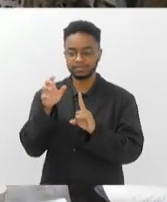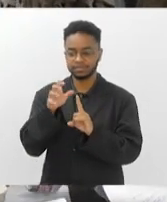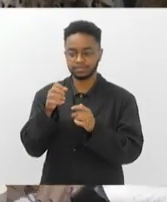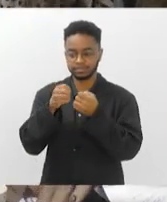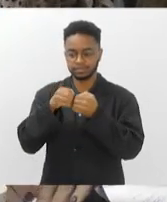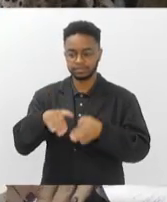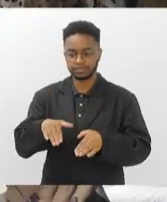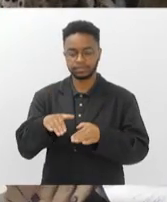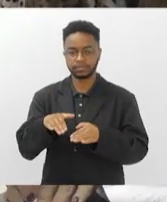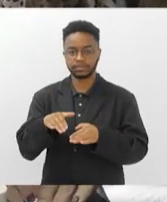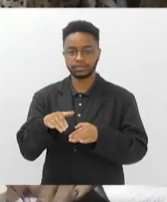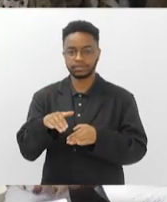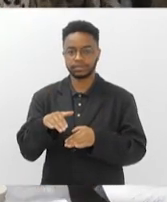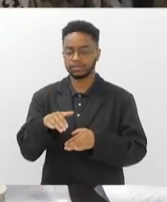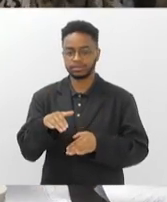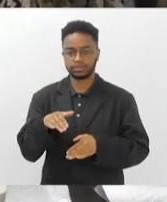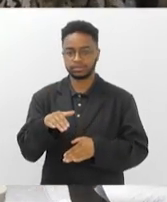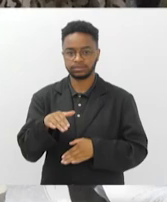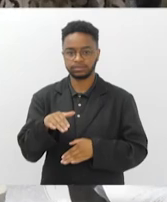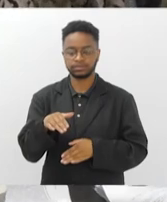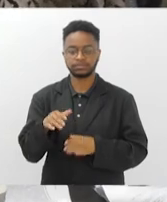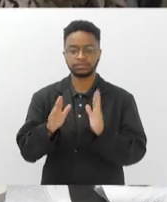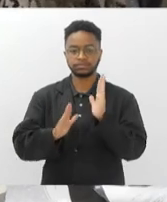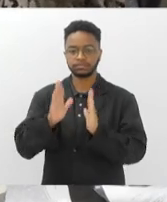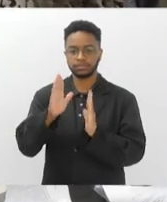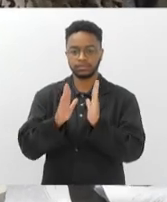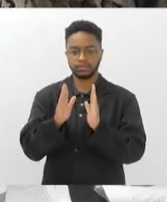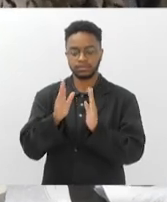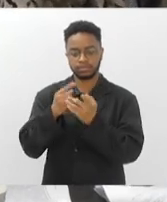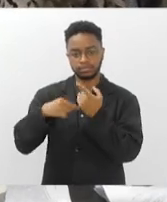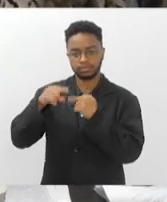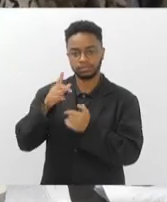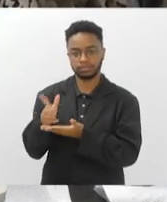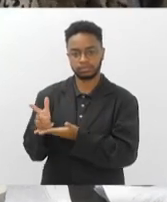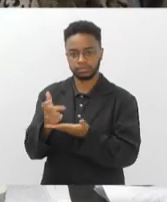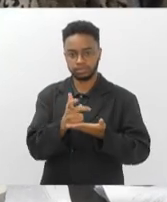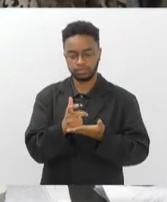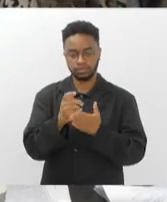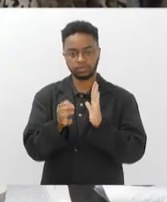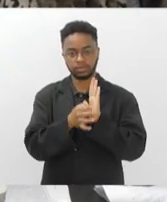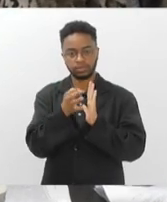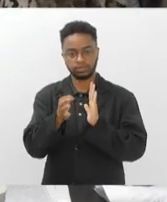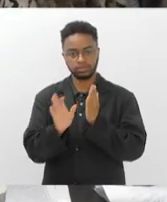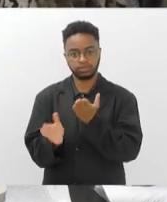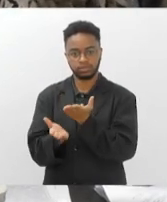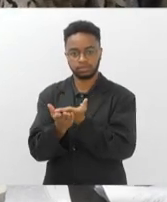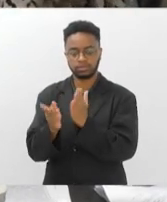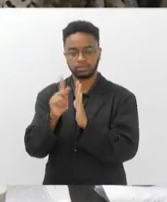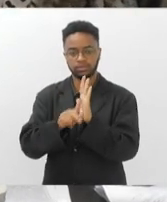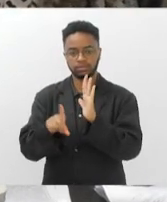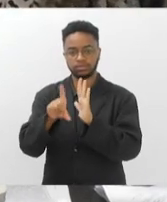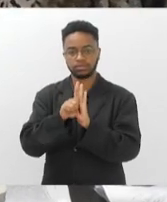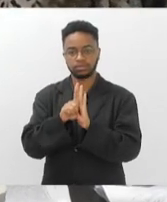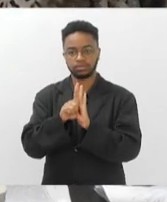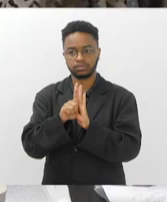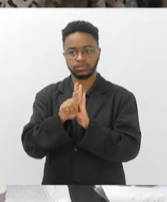ou desonerações dimensionadas em regimes especiais de tributação. O parecer é pela anexação ao projeto de lei